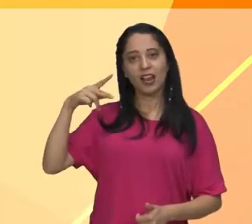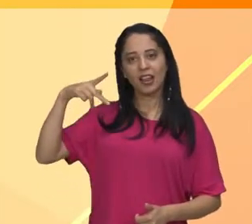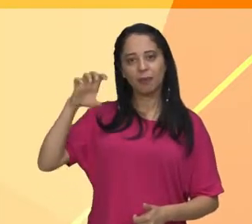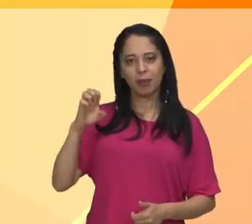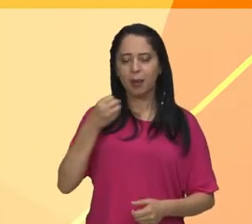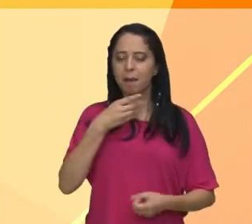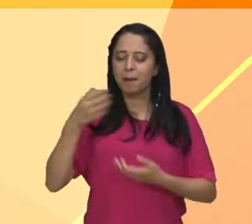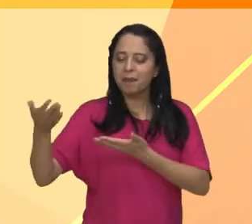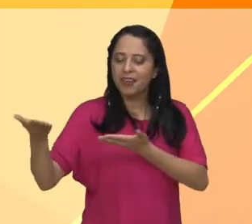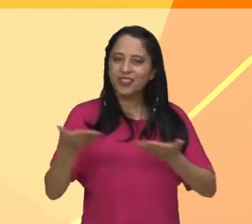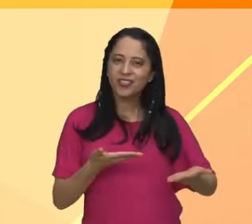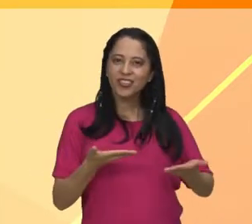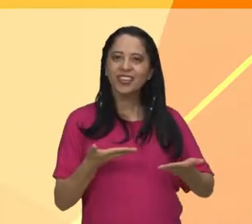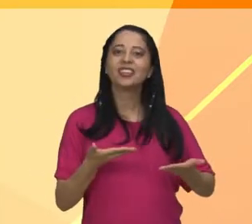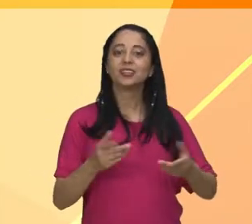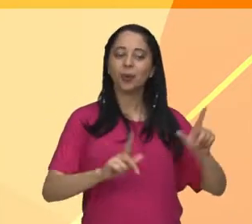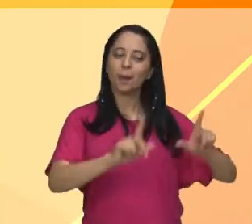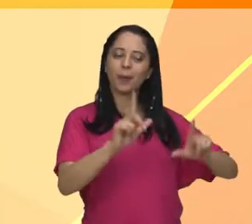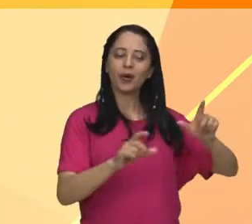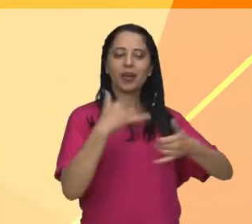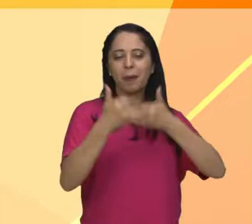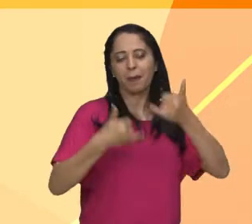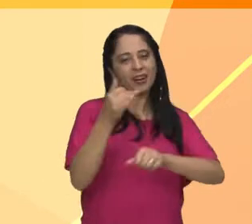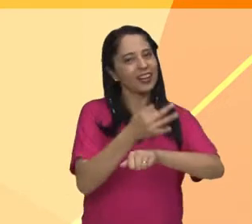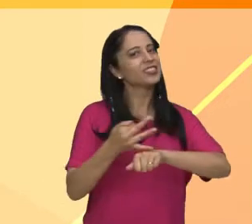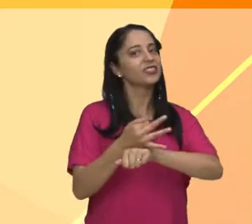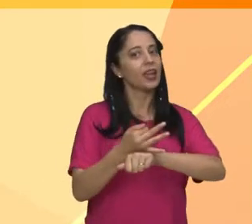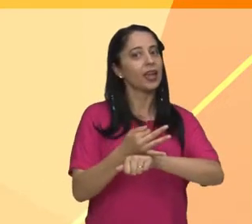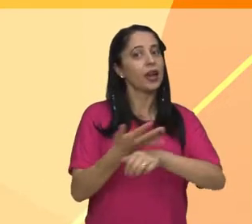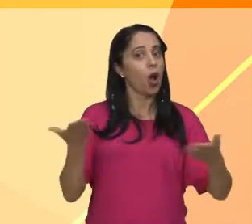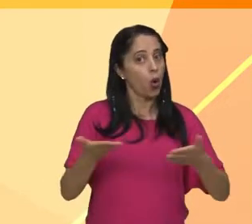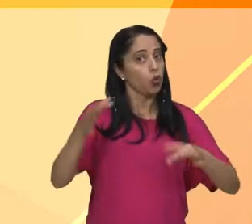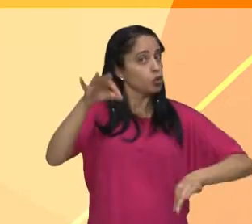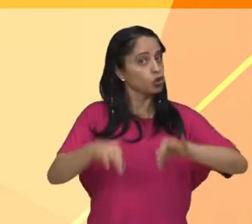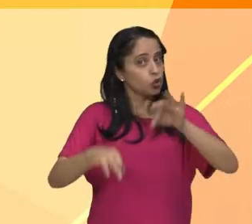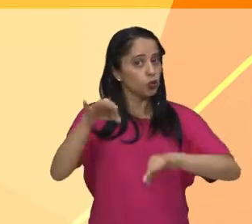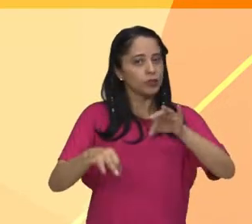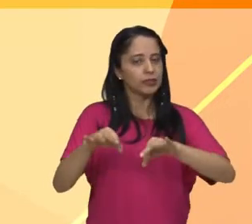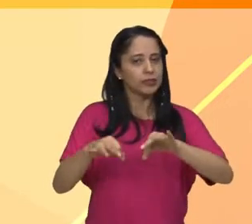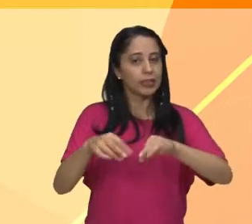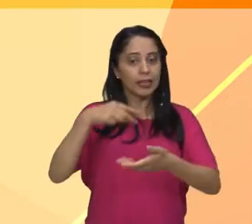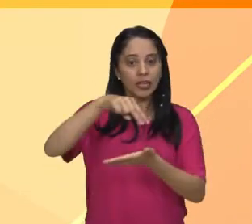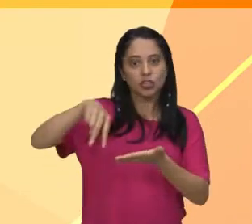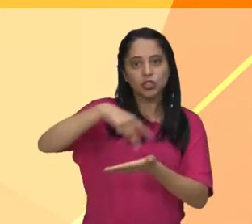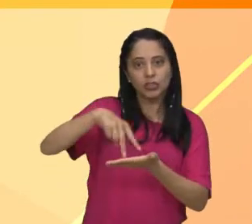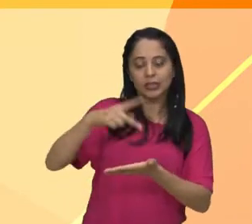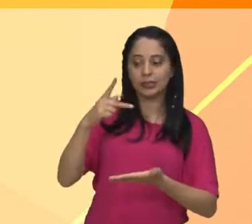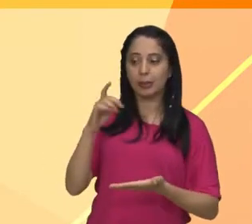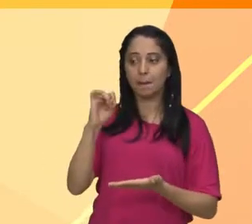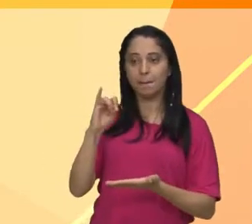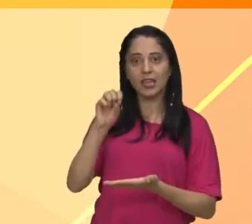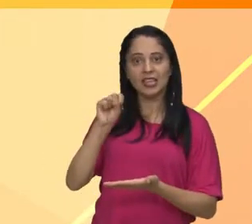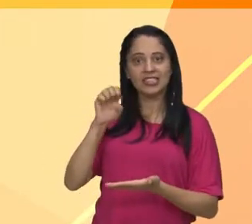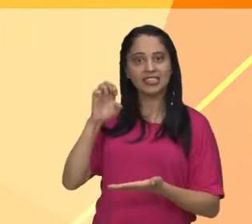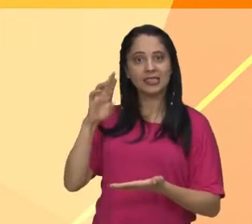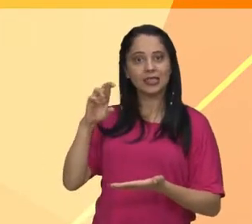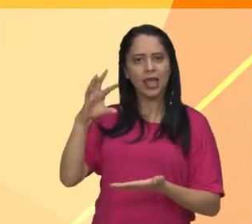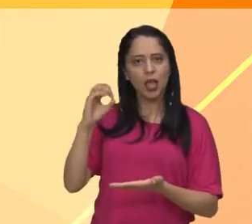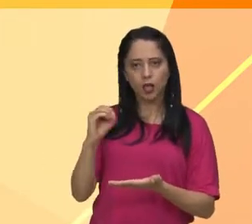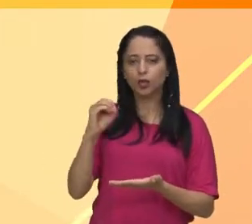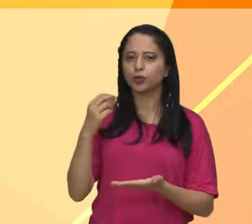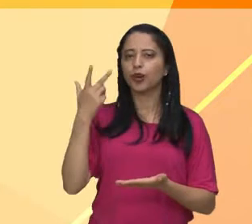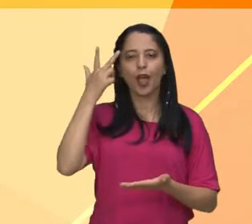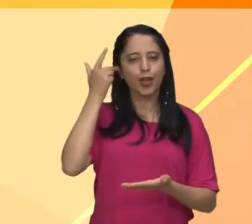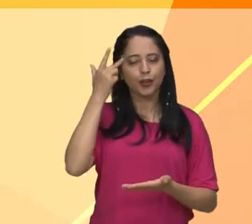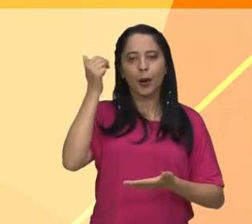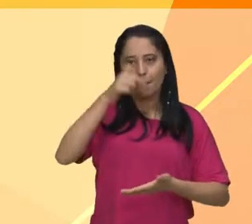mais uma edição do Brincando nas Férias. Hoje na nossa oficina de dança iremos trabalhar o piseiro, que é um ritmo popular brasileiro. Teve origem no